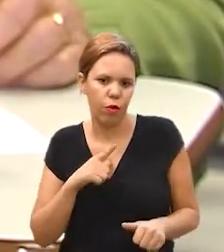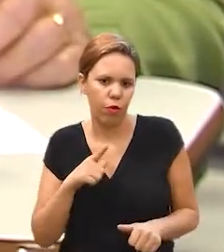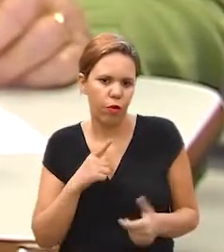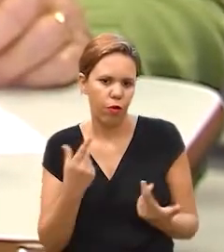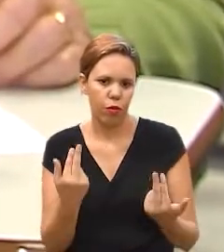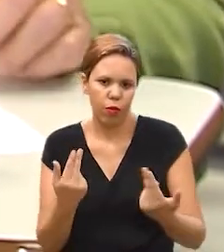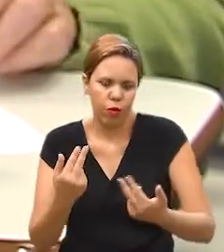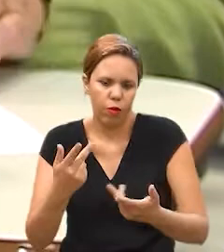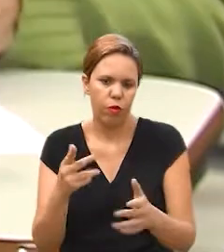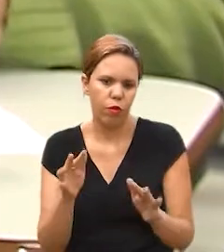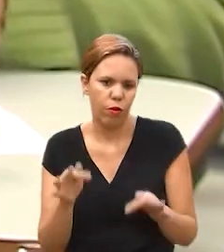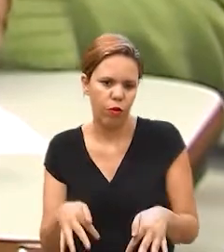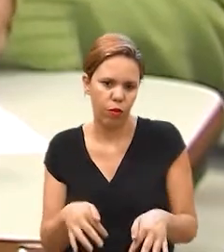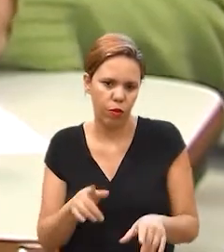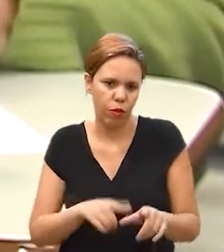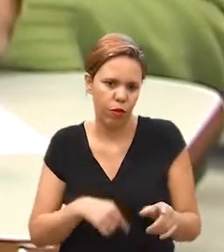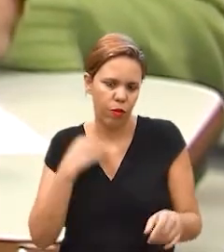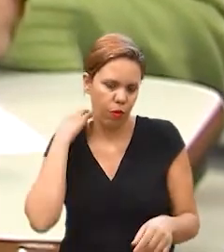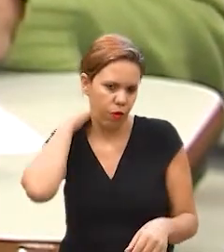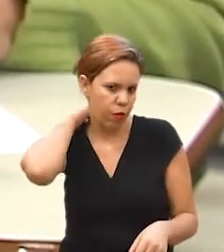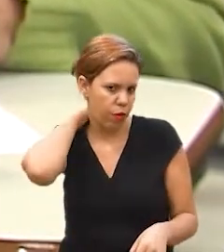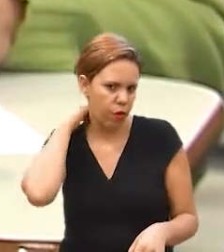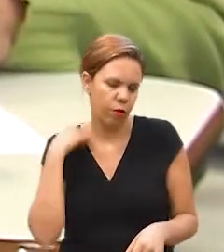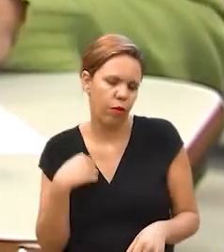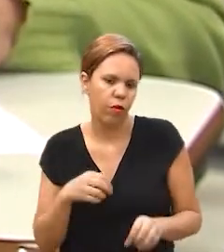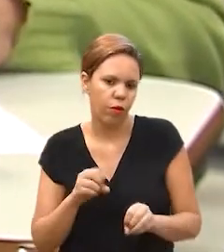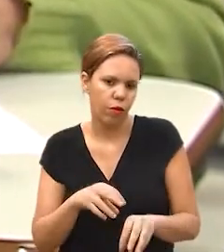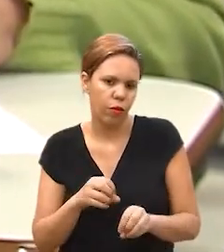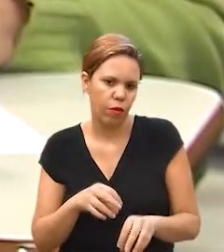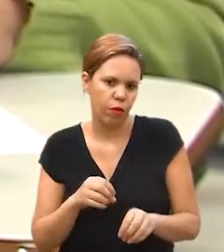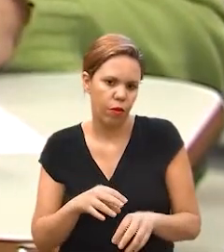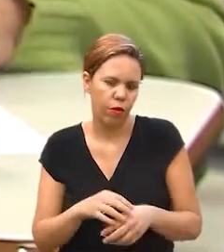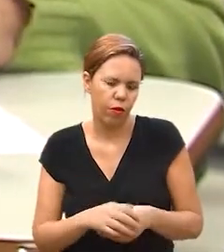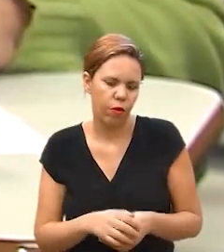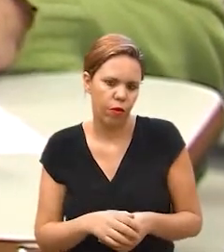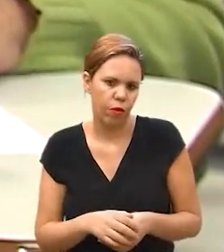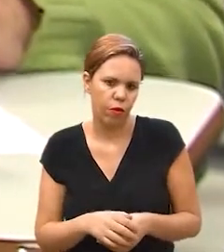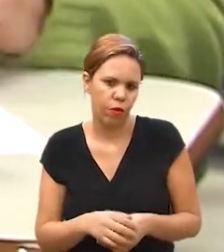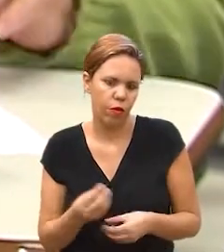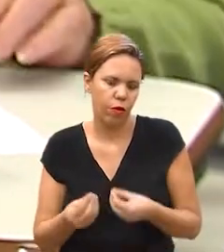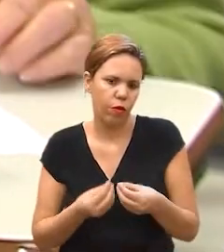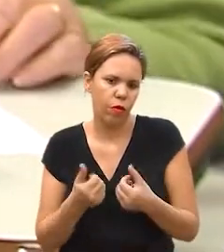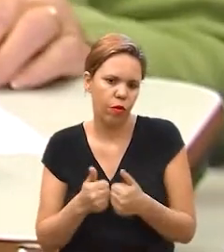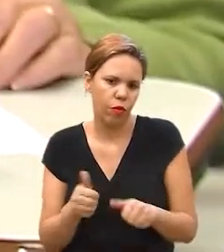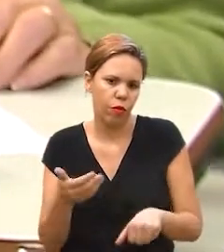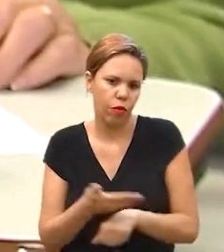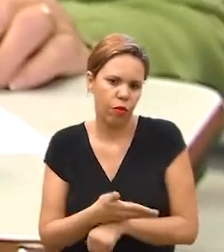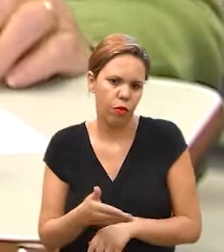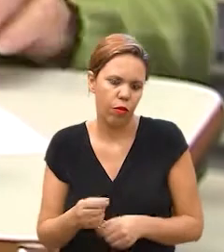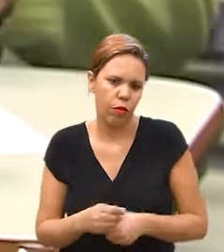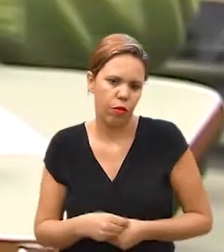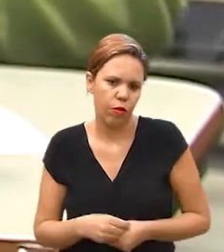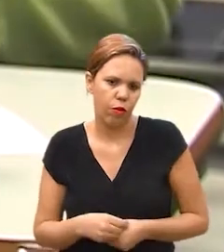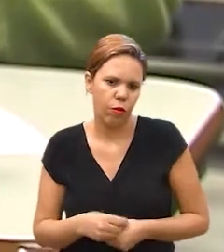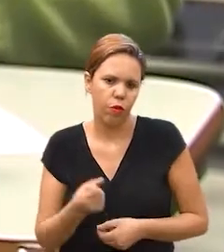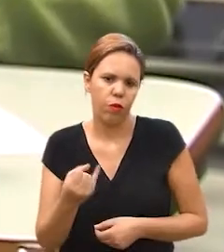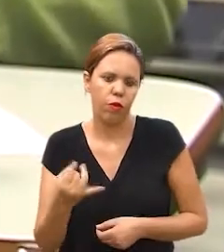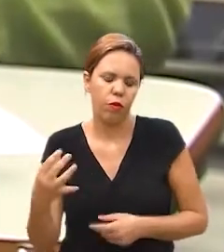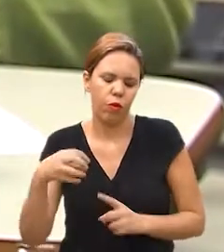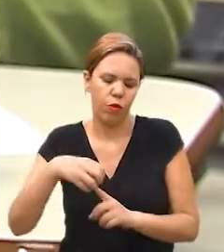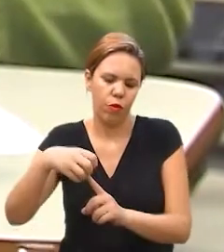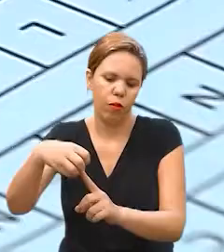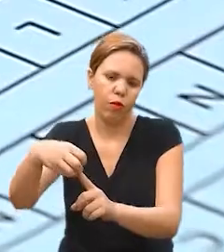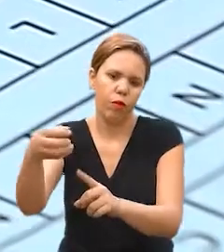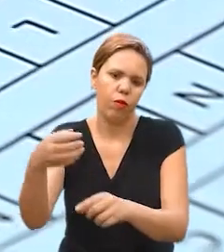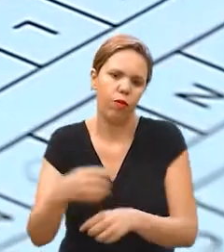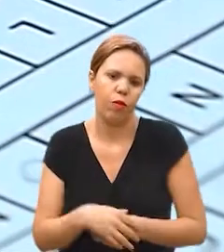as mesmas finais, né? Aí foi que ela foi me ensinando para mim pegar o ônibus, para não ter que ficar contando os pontos de